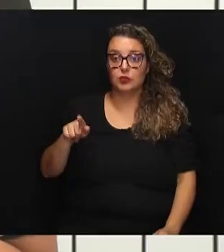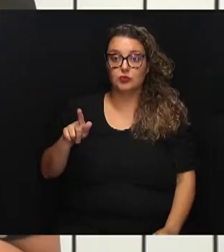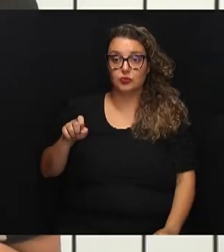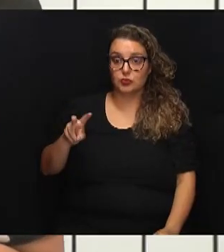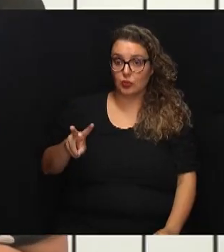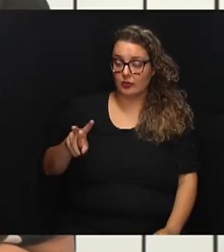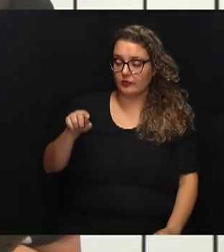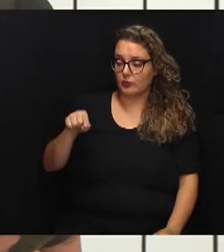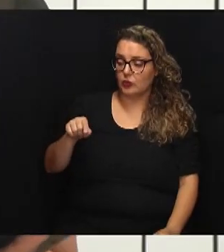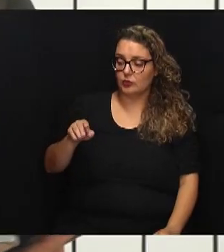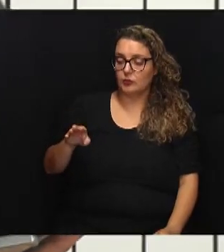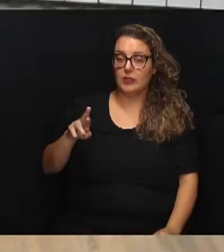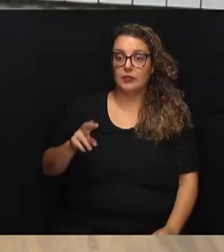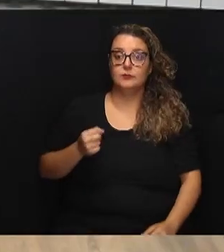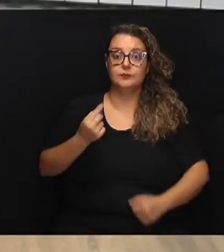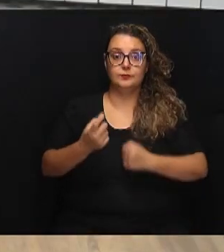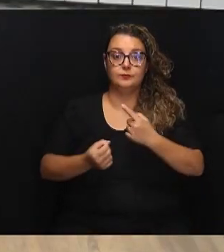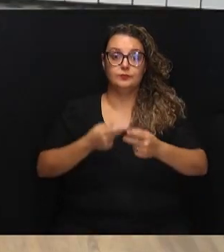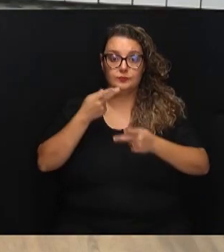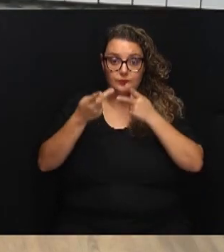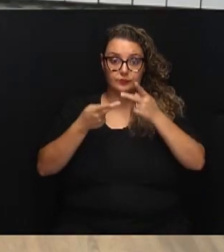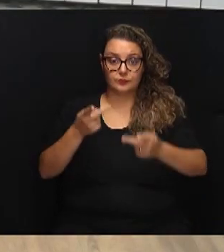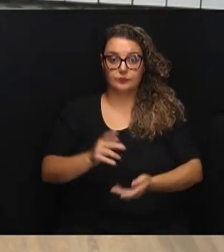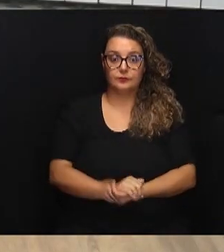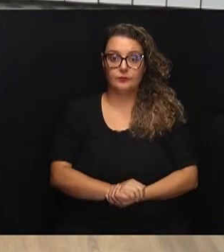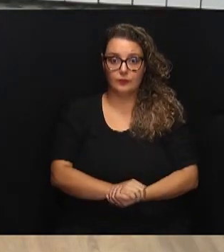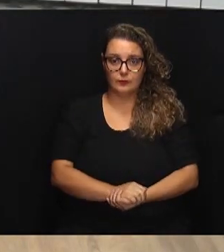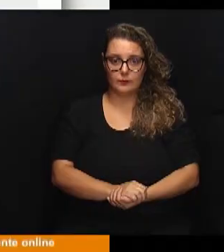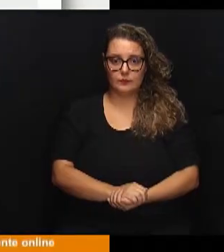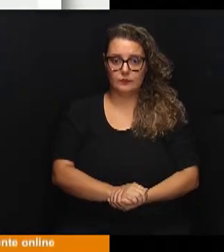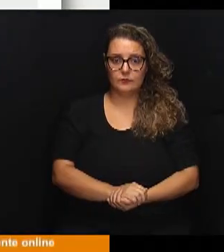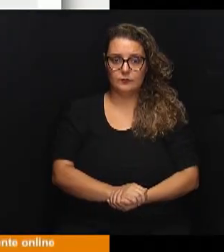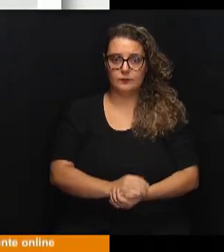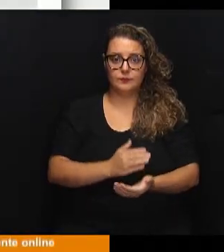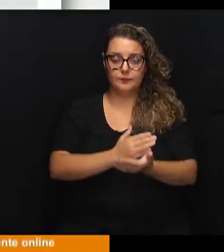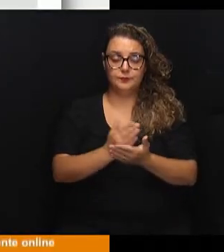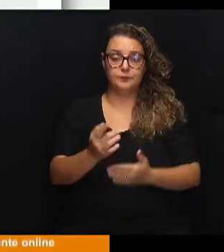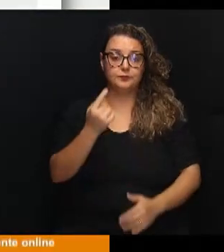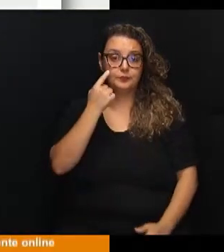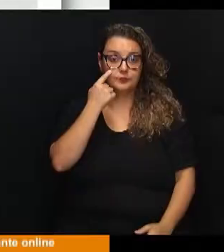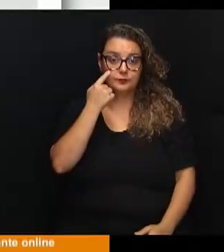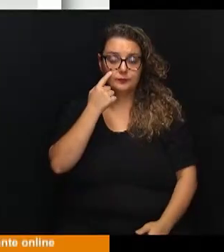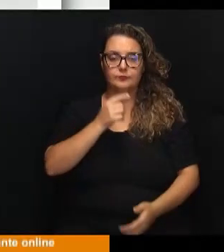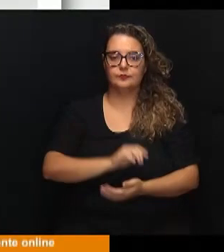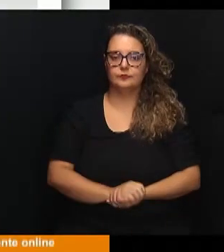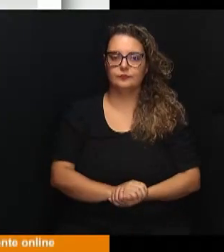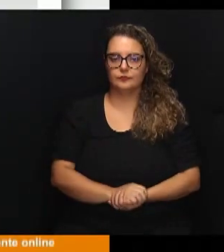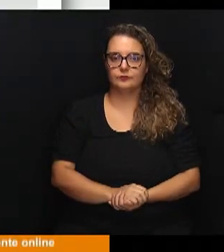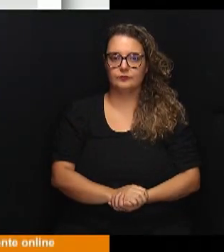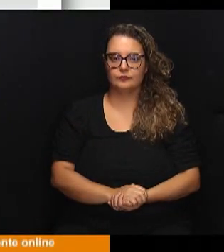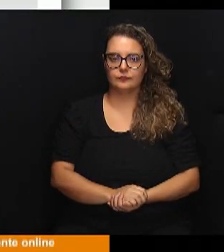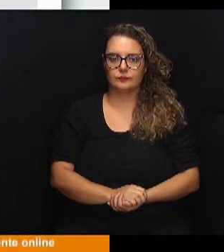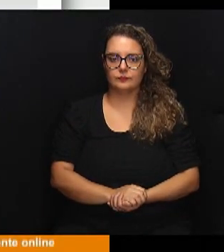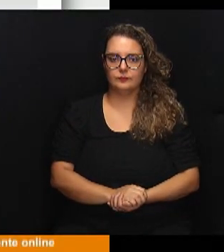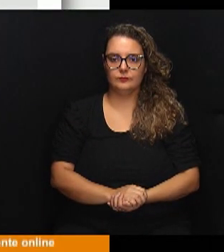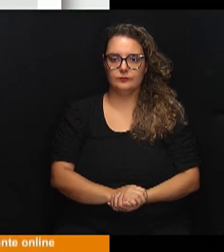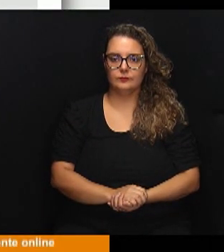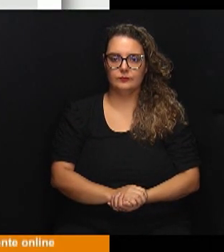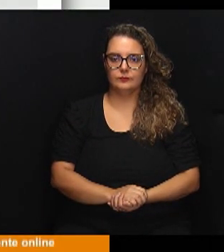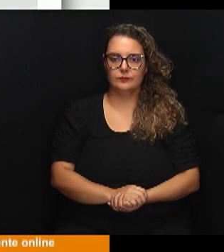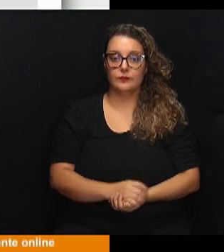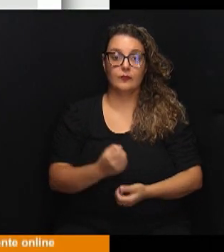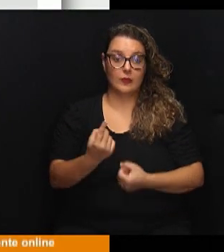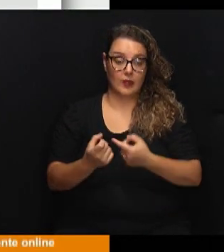cepat.campinas.sp.gov.br, falando de algumas delas. Vamos lá, olha, a gente vai começar falando sobre algumas